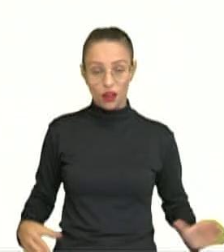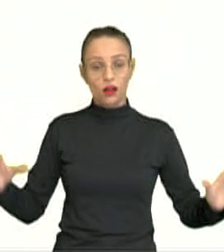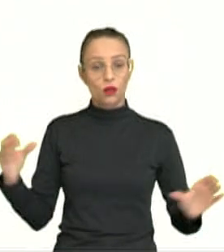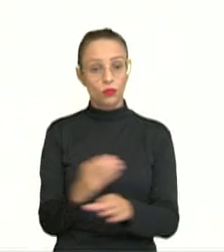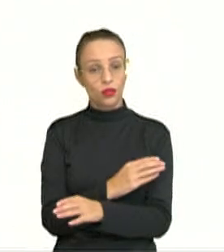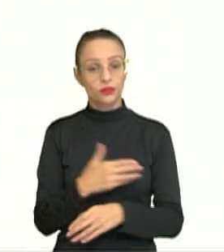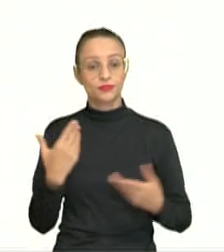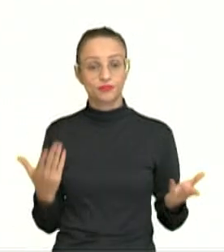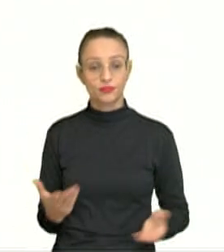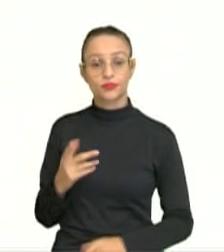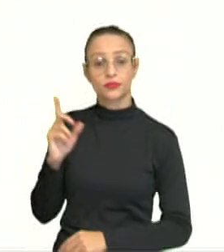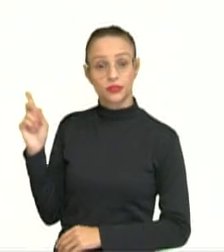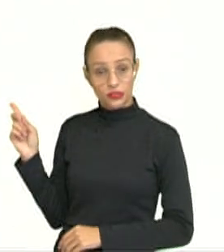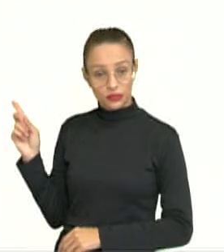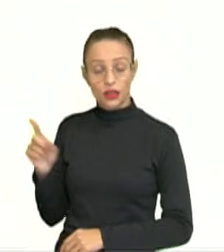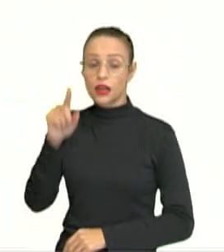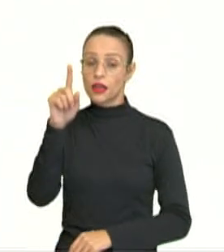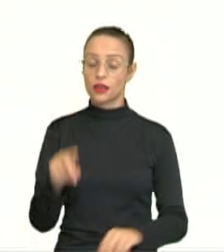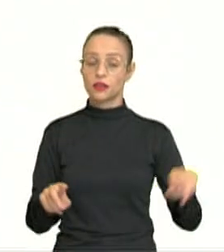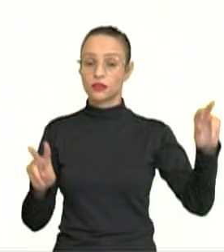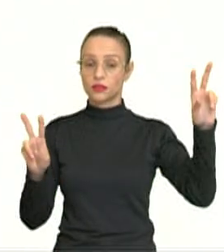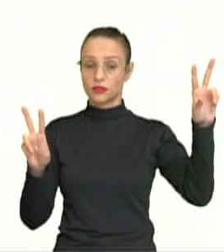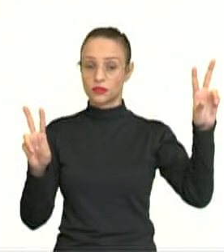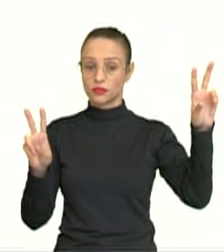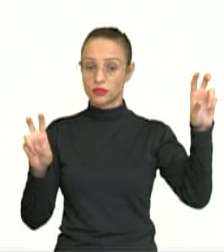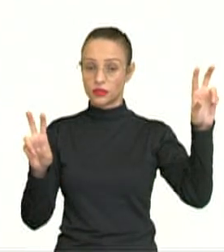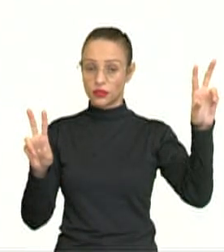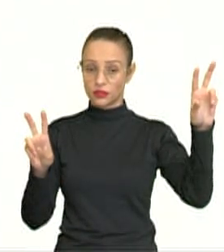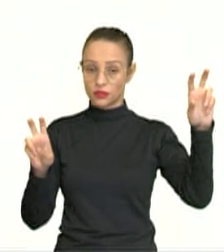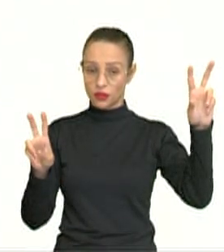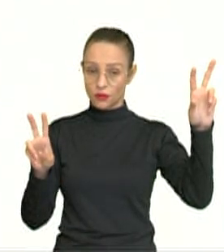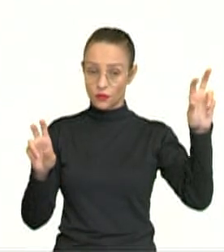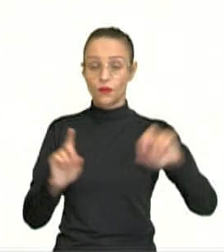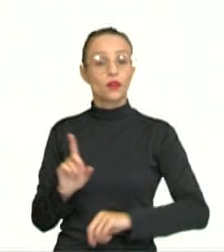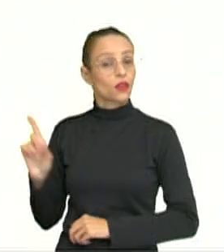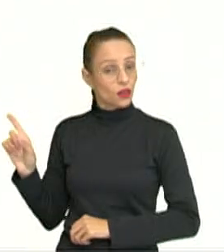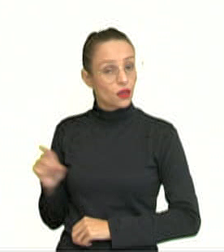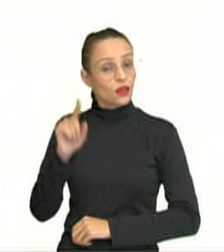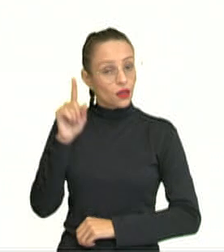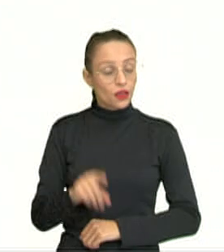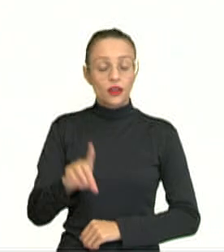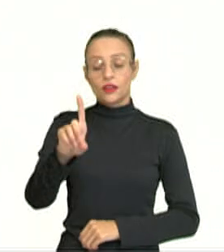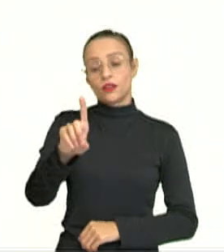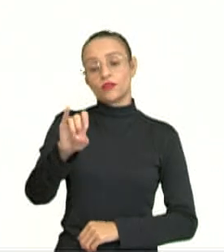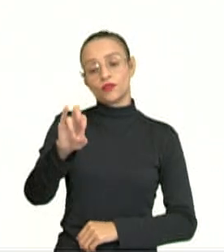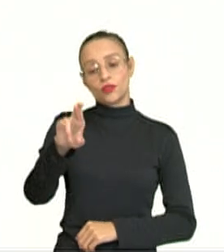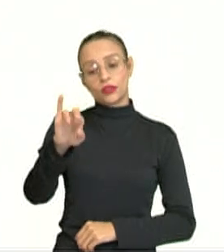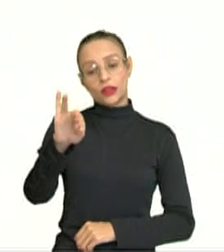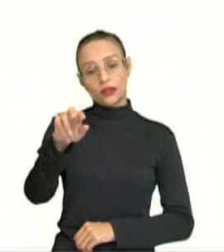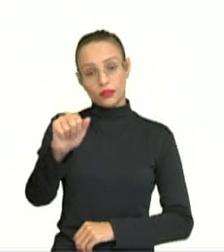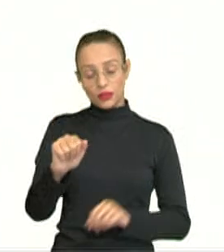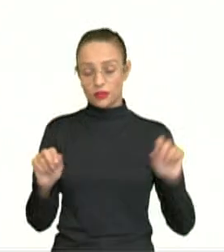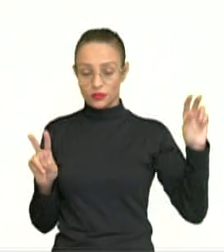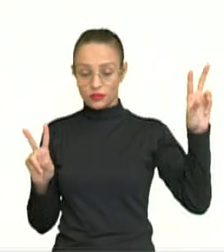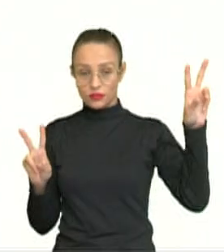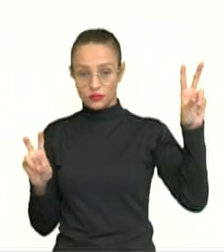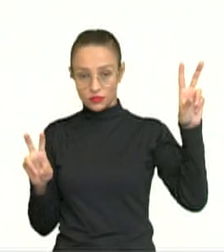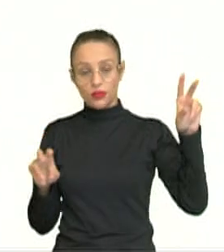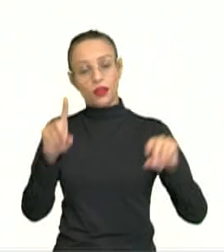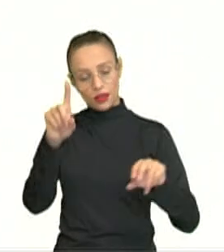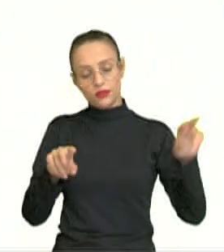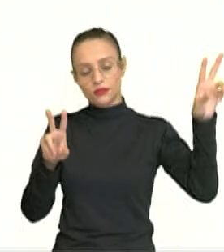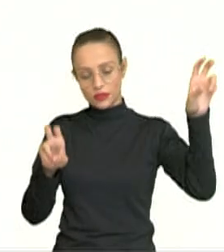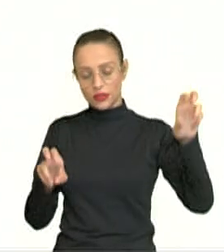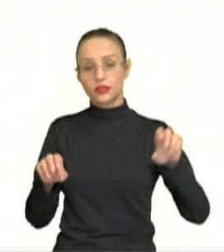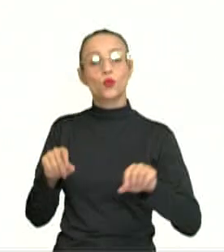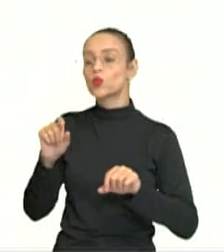Nesse caso, nós temos uma citação entre aspas, e aqui é citação direta. Quando ela vem entre aspas, quer dizer que ela